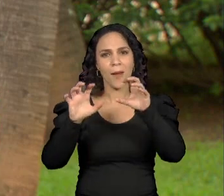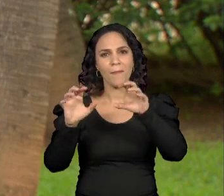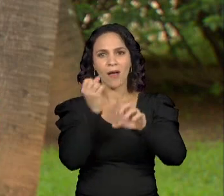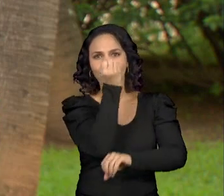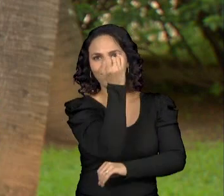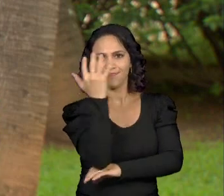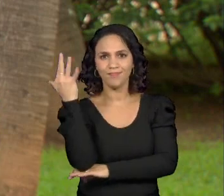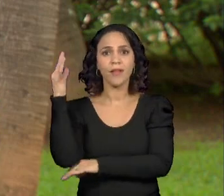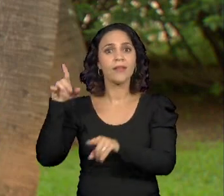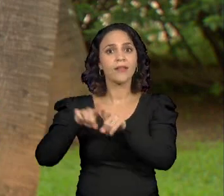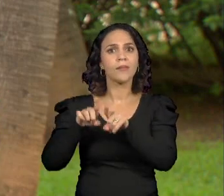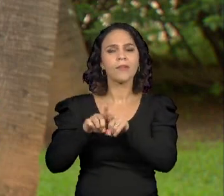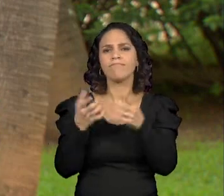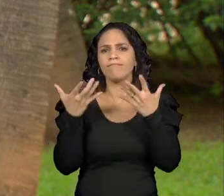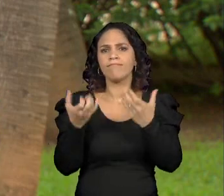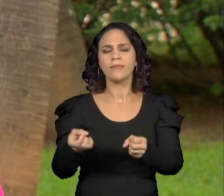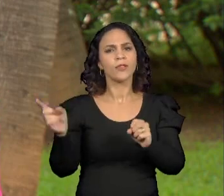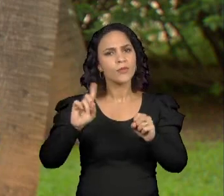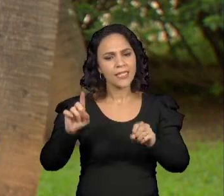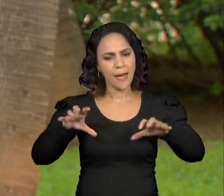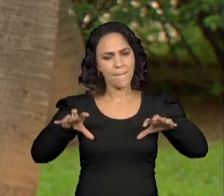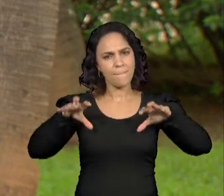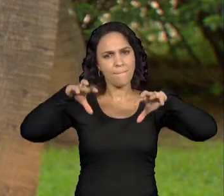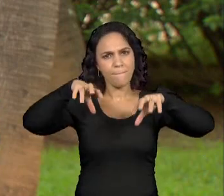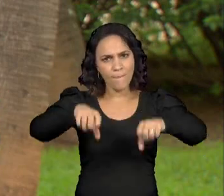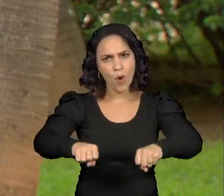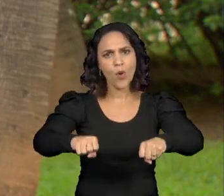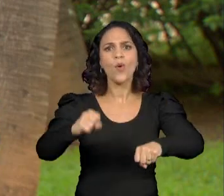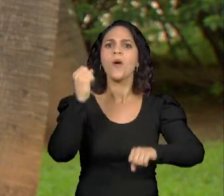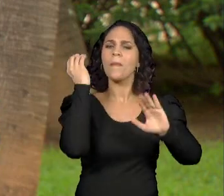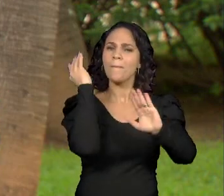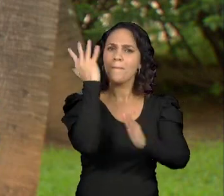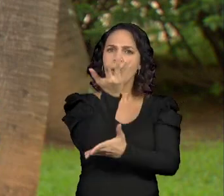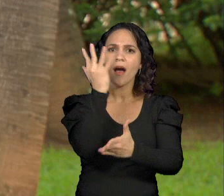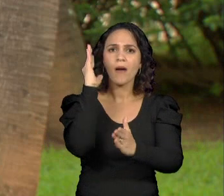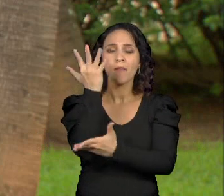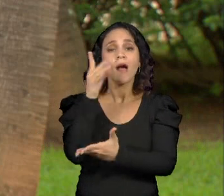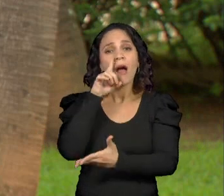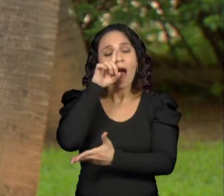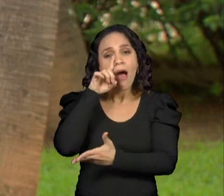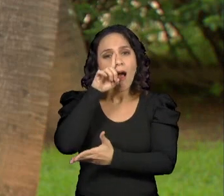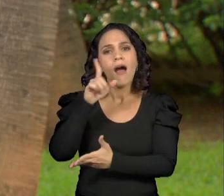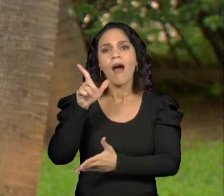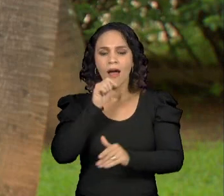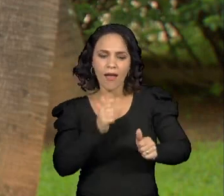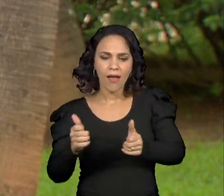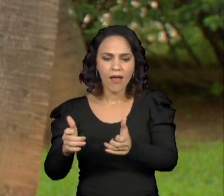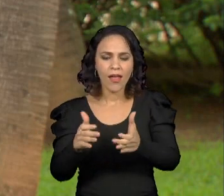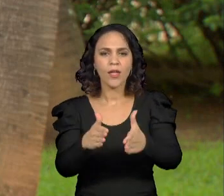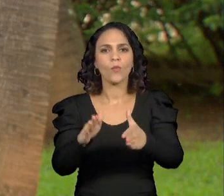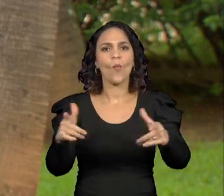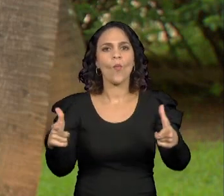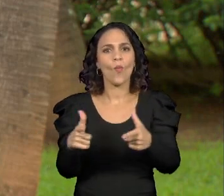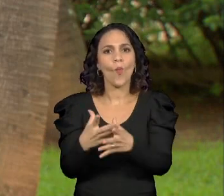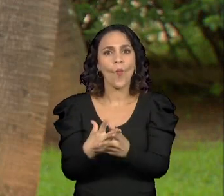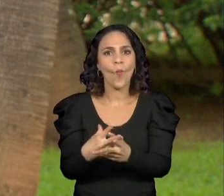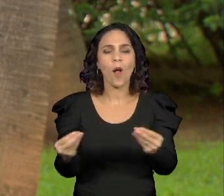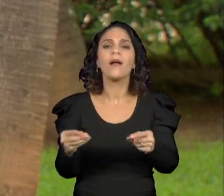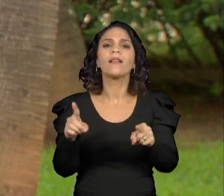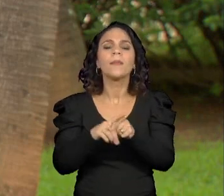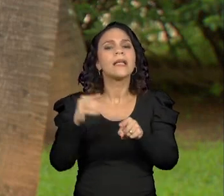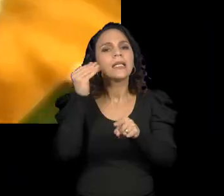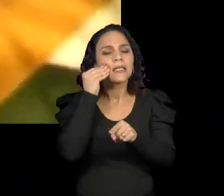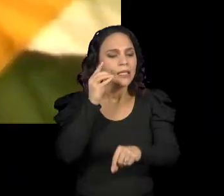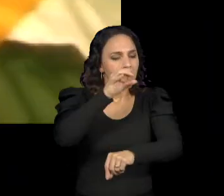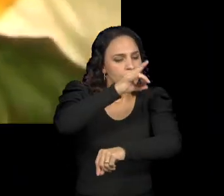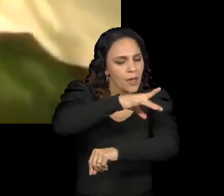contra os desmatamentos e invasões de áreas que ameaçam rios e nascentes e o trabalho de restauração